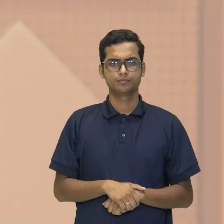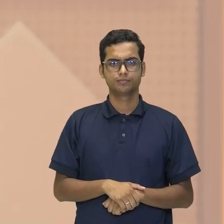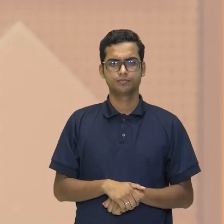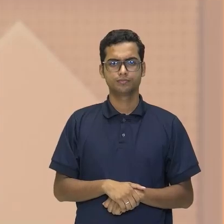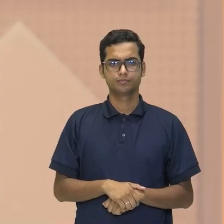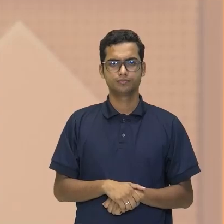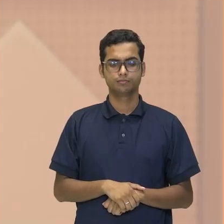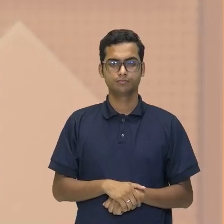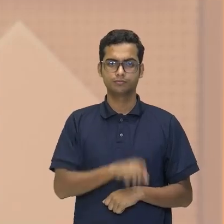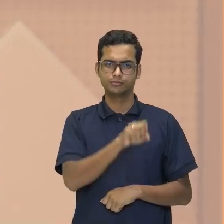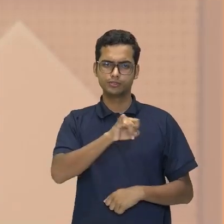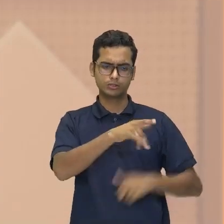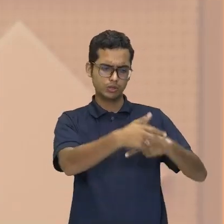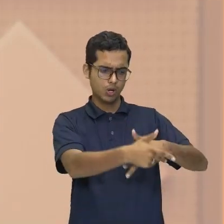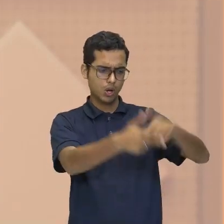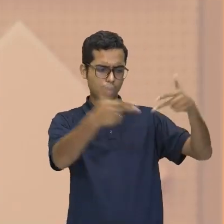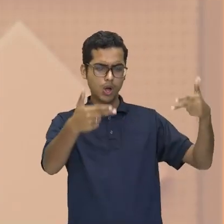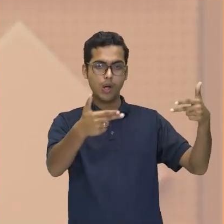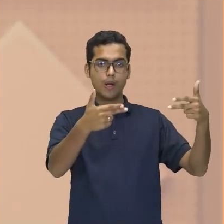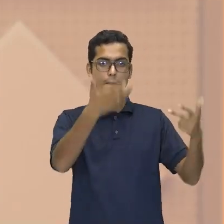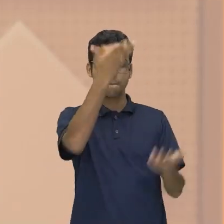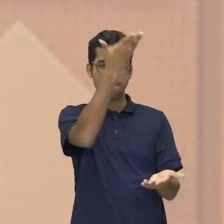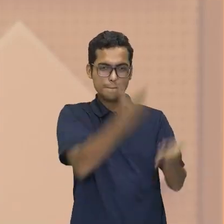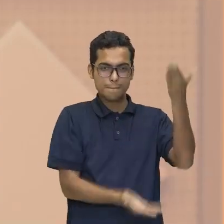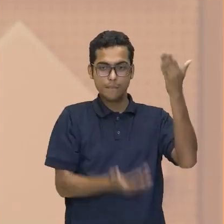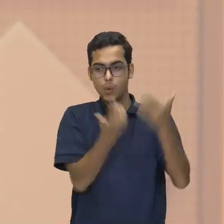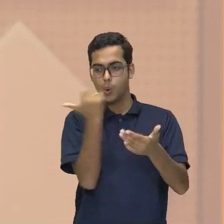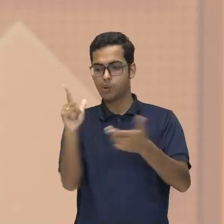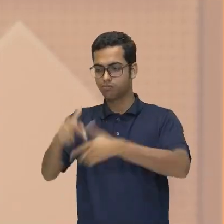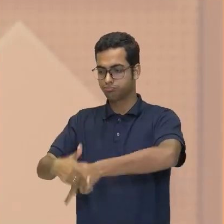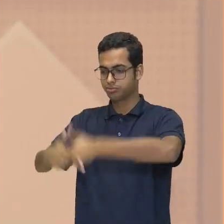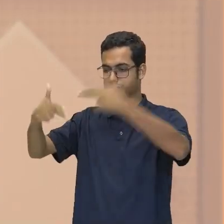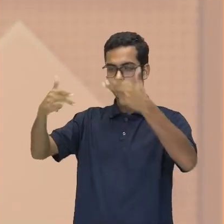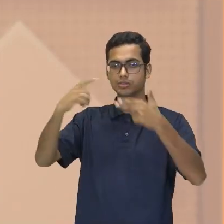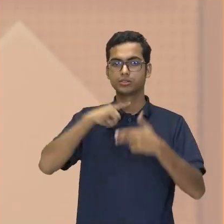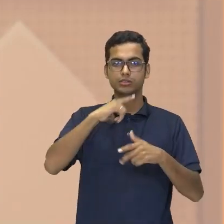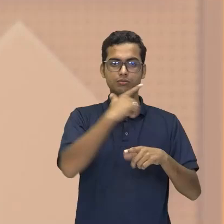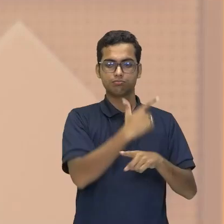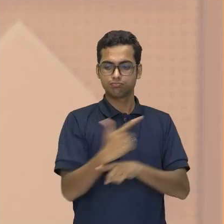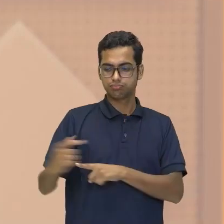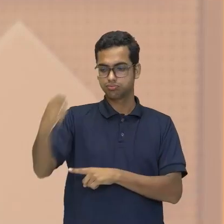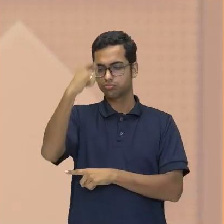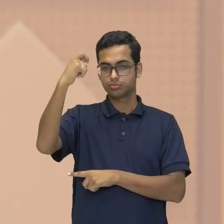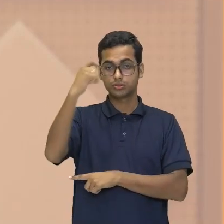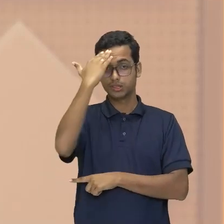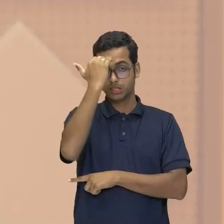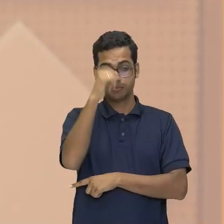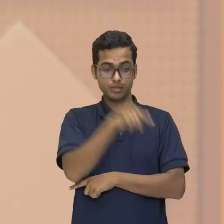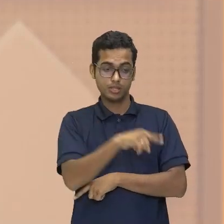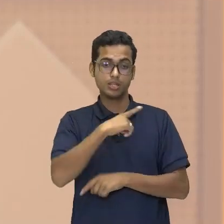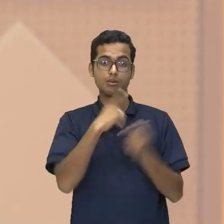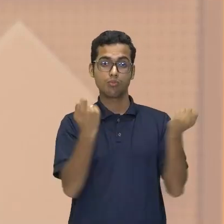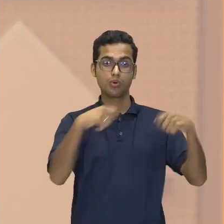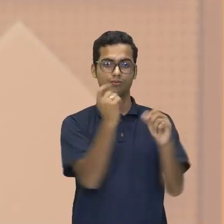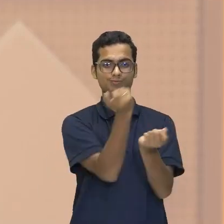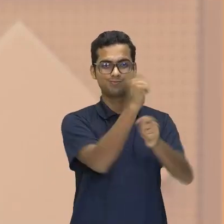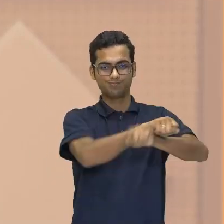aquela etnia perdesse, ela já sabia que ela poderia ser colocada na condição de escravizada,